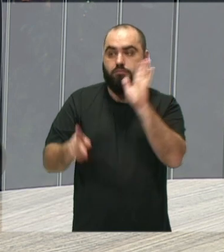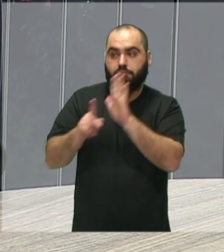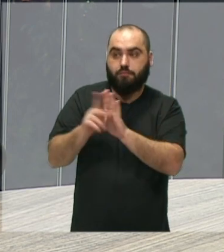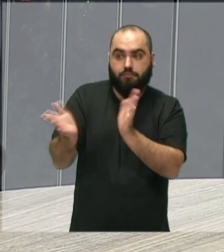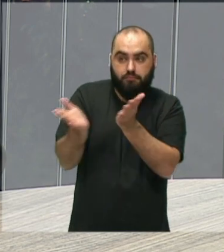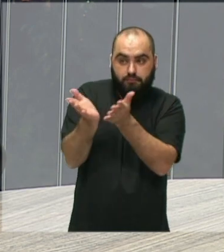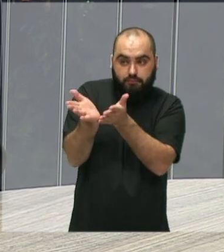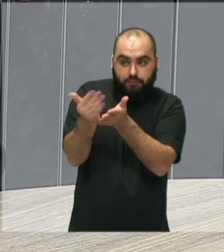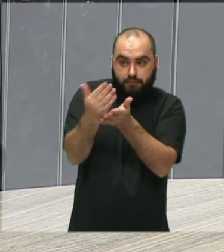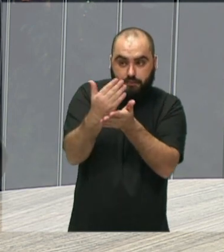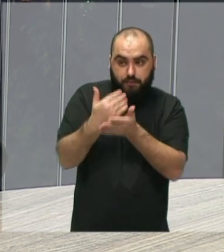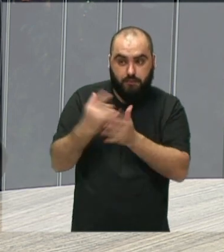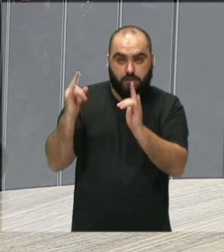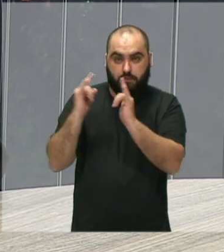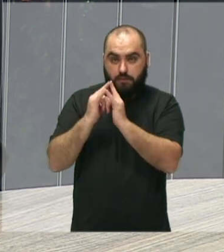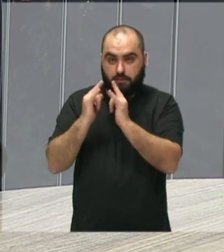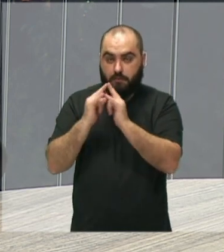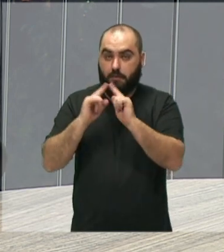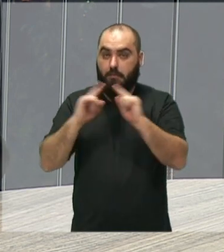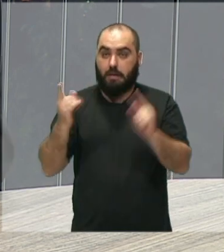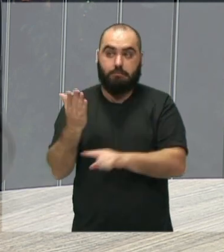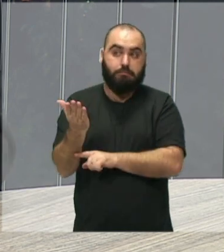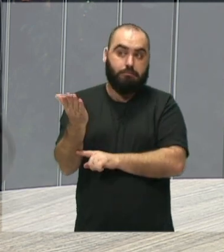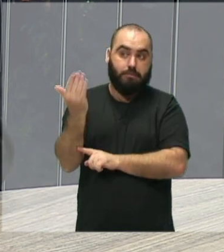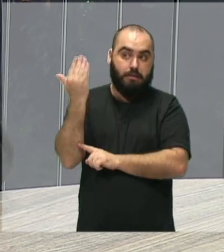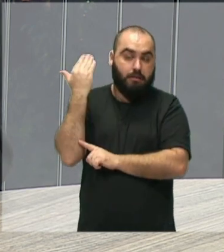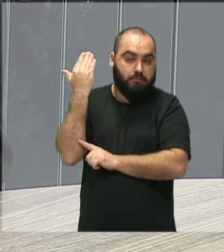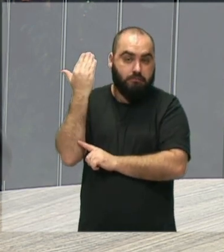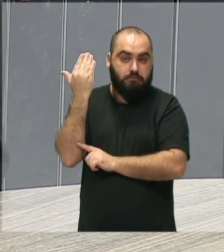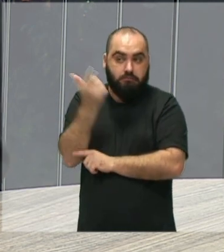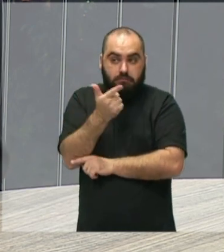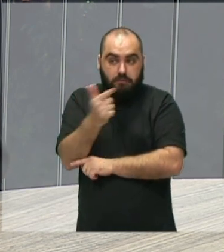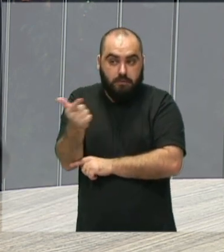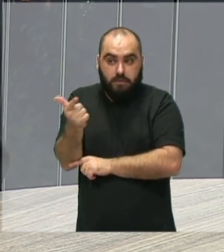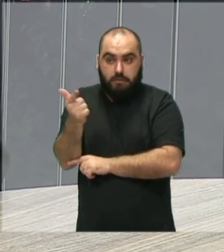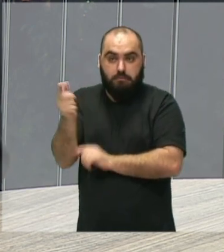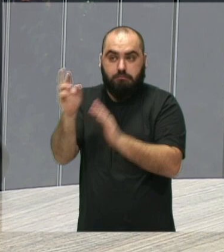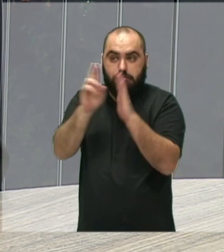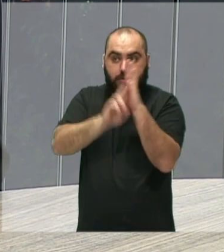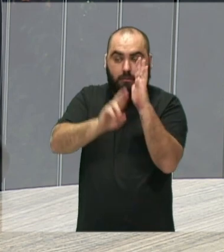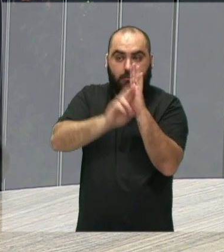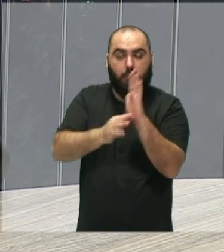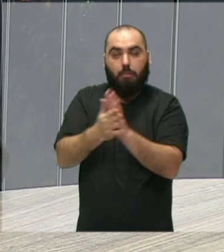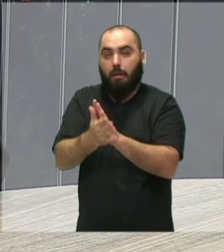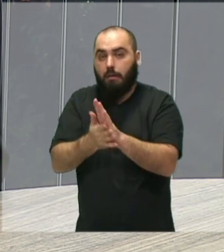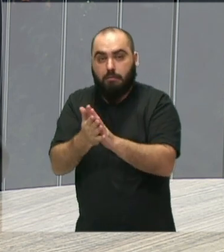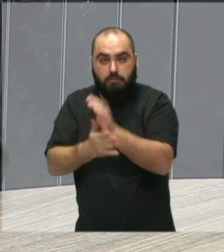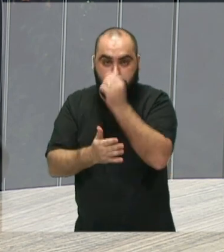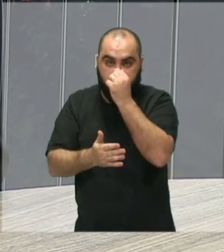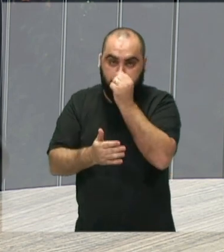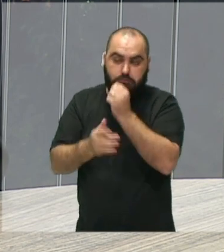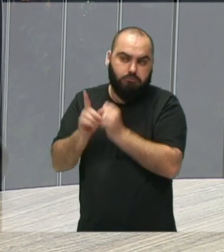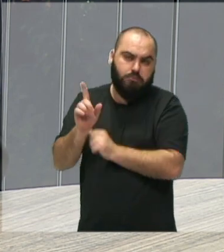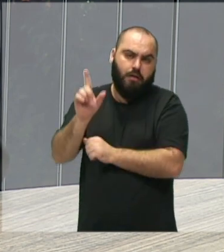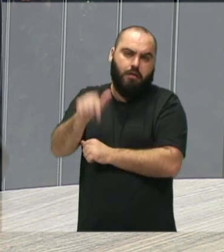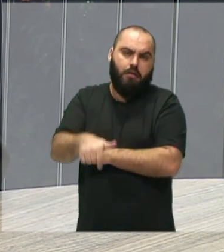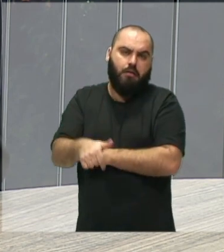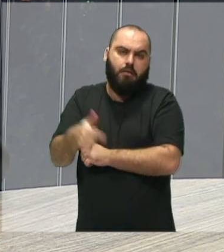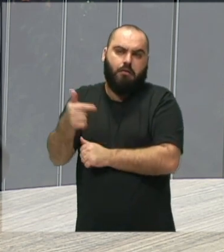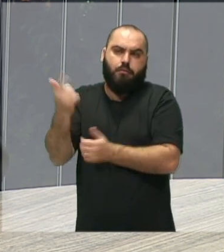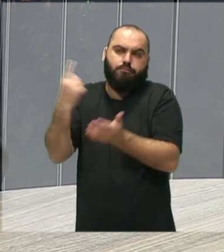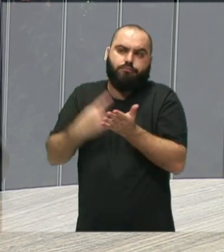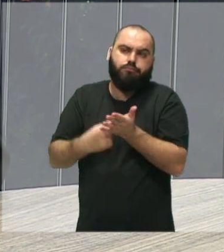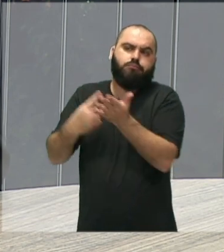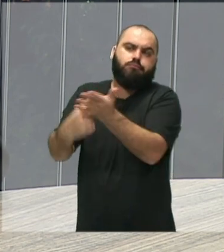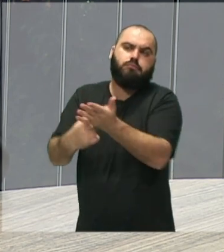instituição, mas anteriormente, quando não se havia uma resolução a respeito, não era feito mais uma questão de acordo,